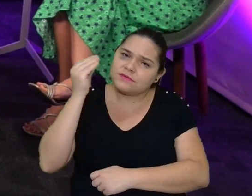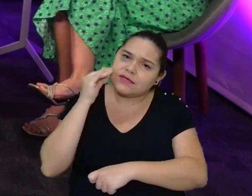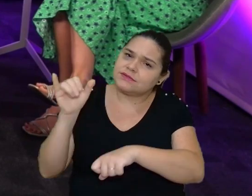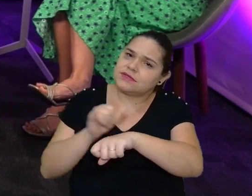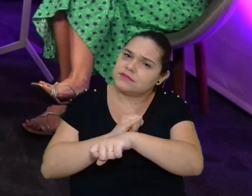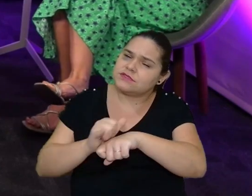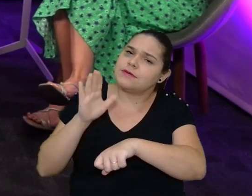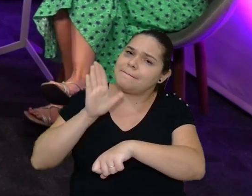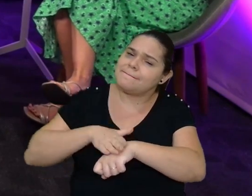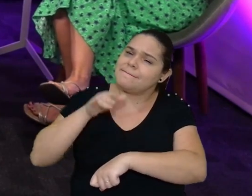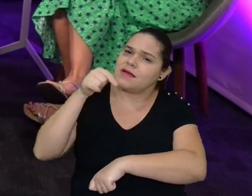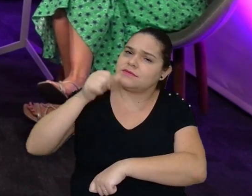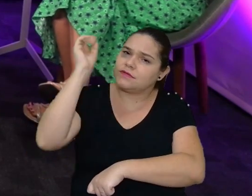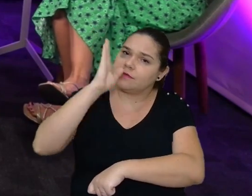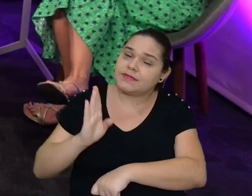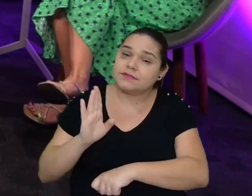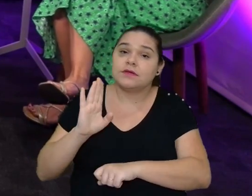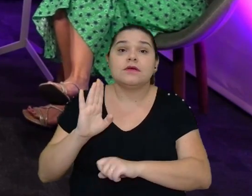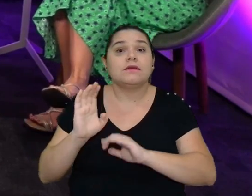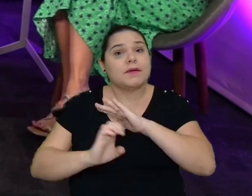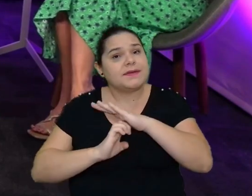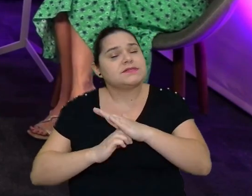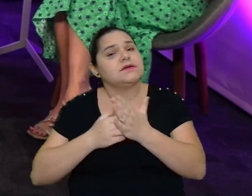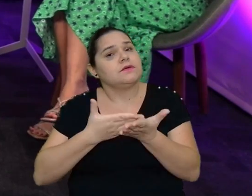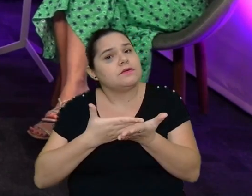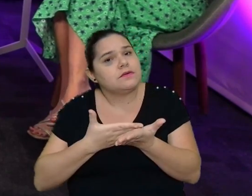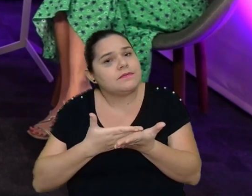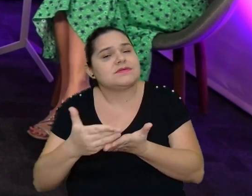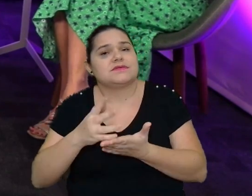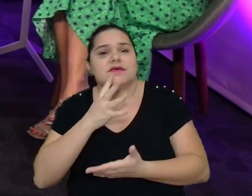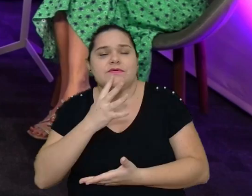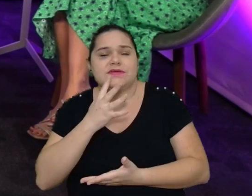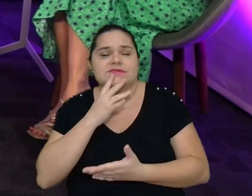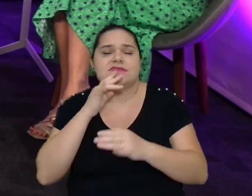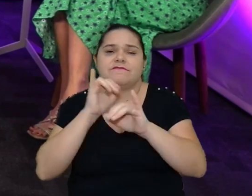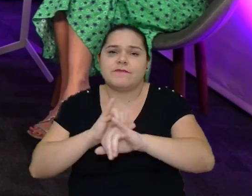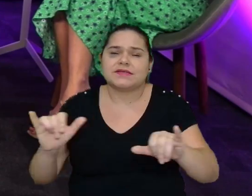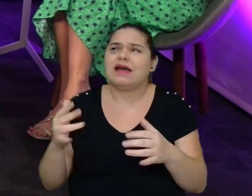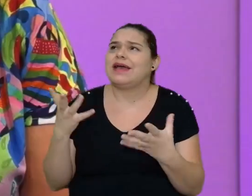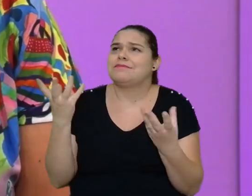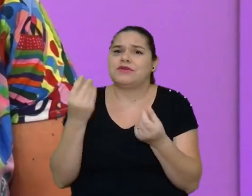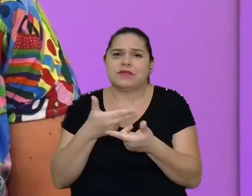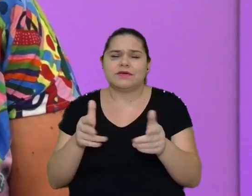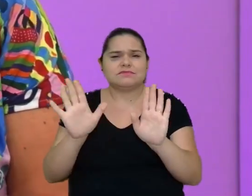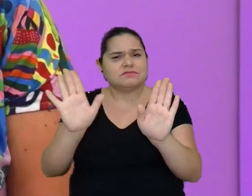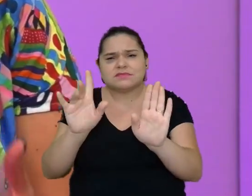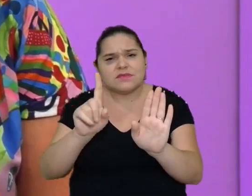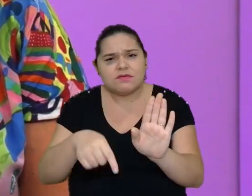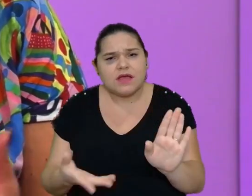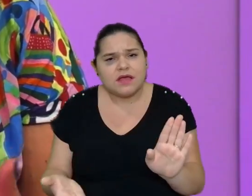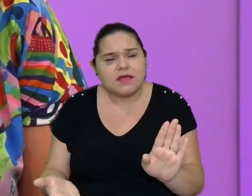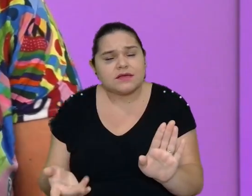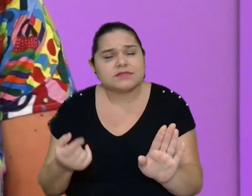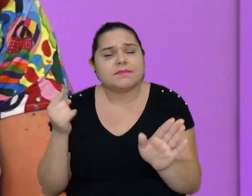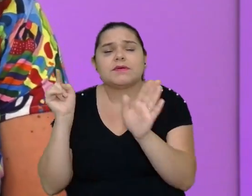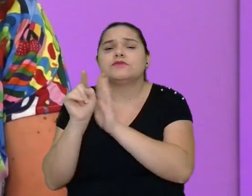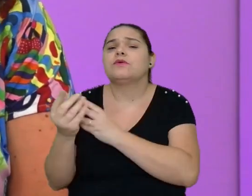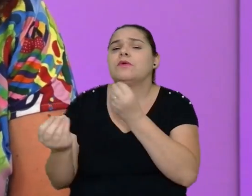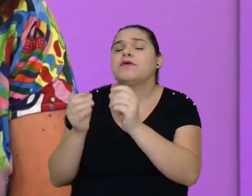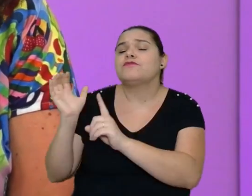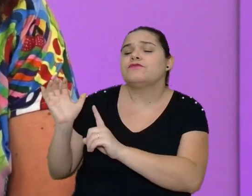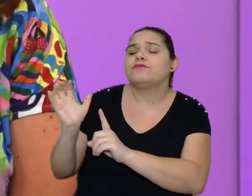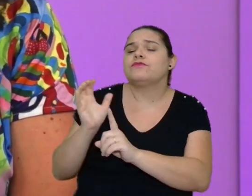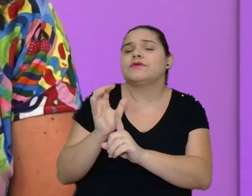E começando até com a informação, quando a gente acha que, mas é muita coisa, eu falo, e não é. Você perguntou, e qual é o impacto para o funcionário,